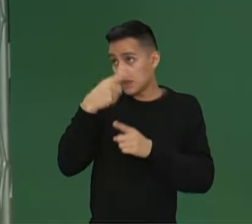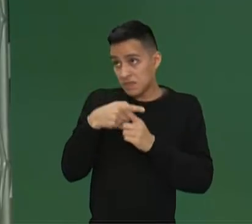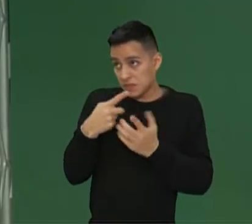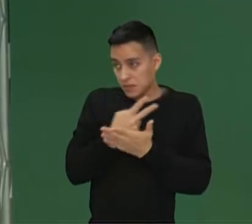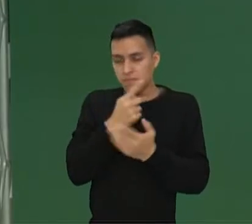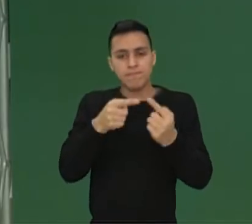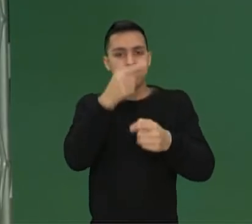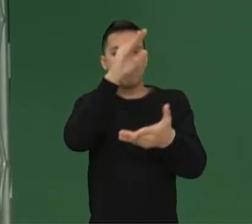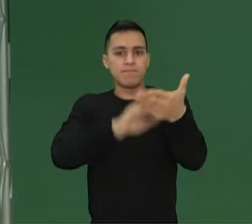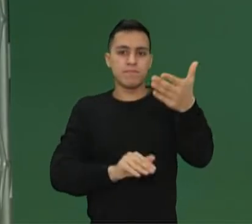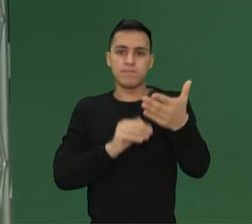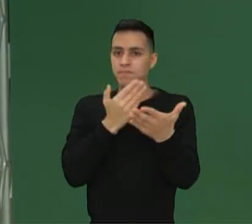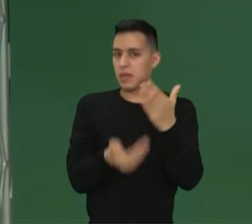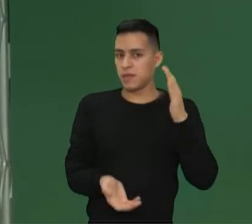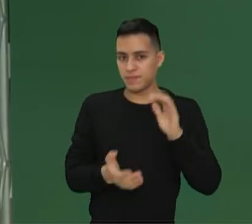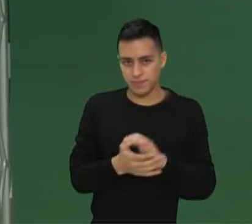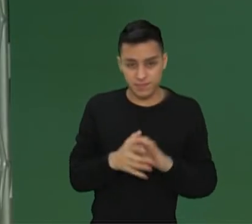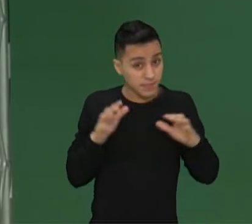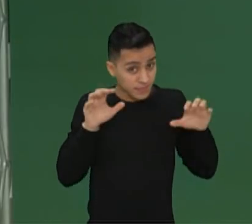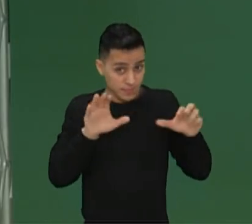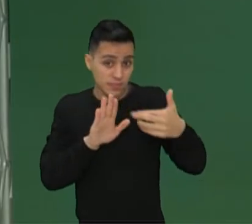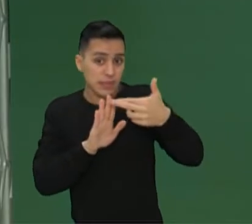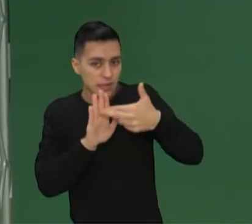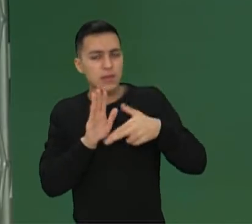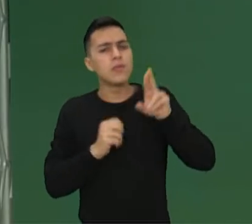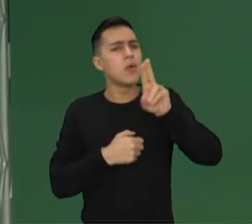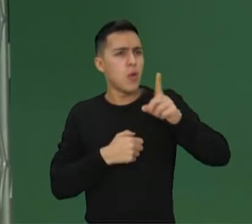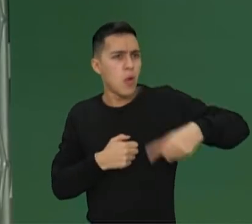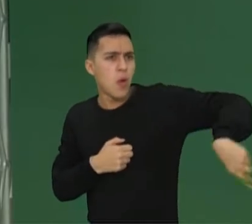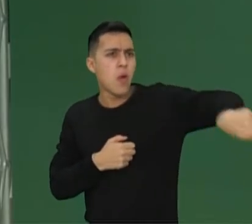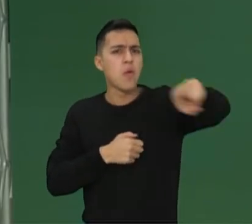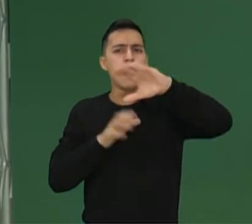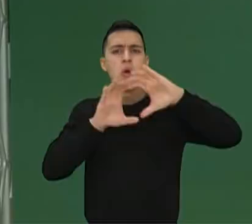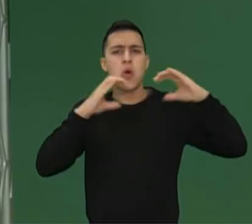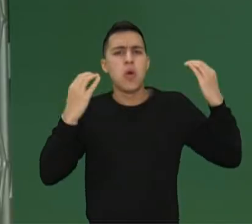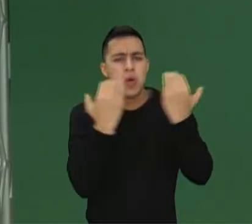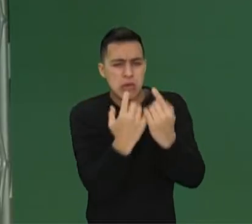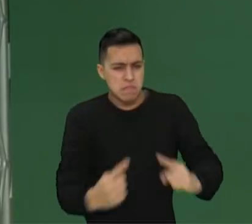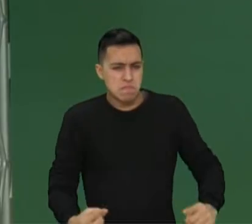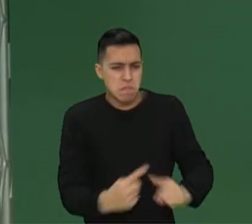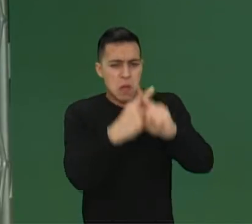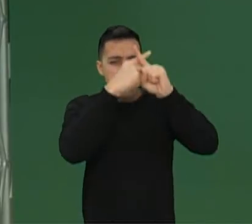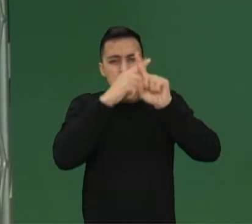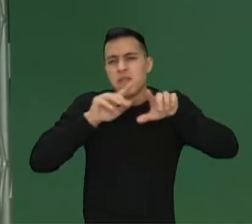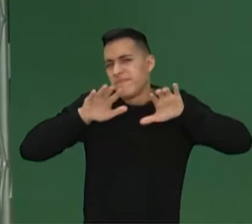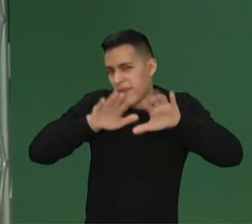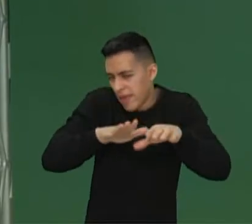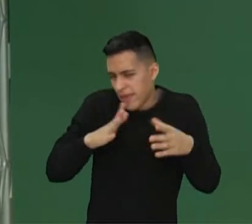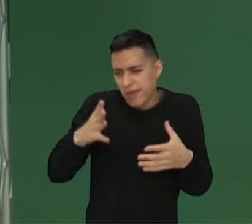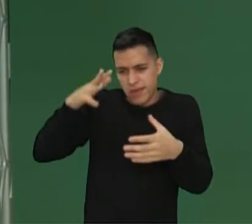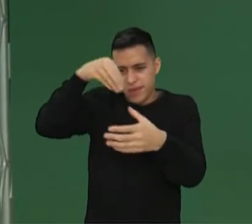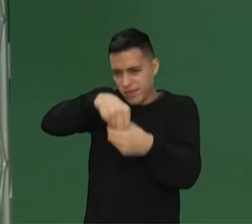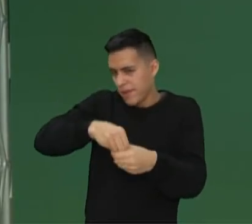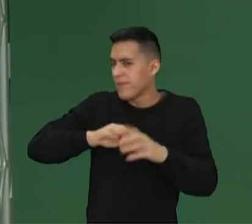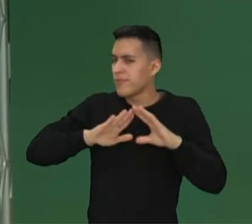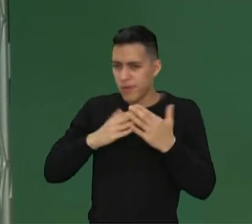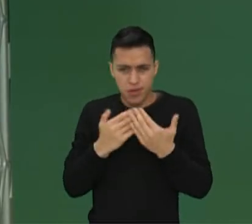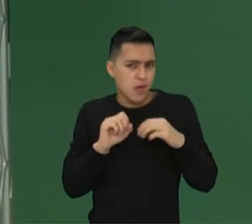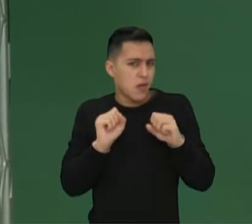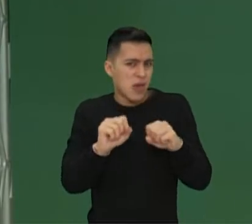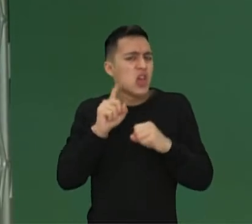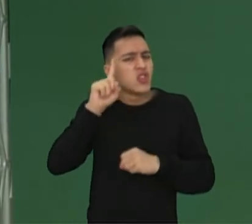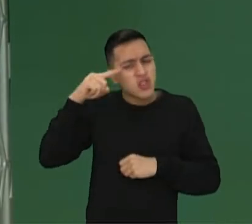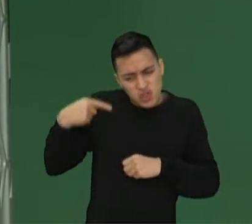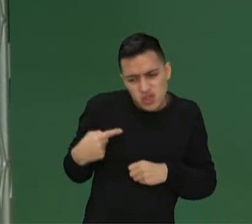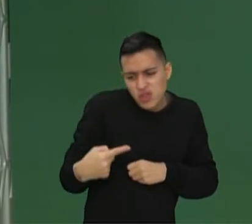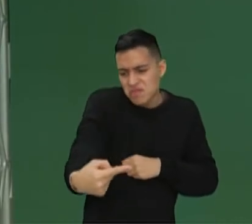está eliminado. Então, isso é uma regra que é usada em torneios, campeonatos, mas não impede de ser usada aí no seu dia